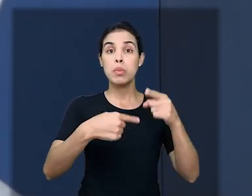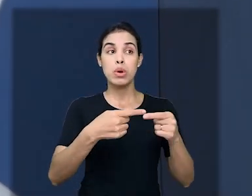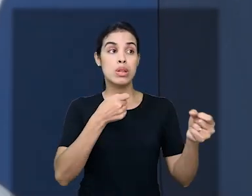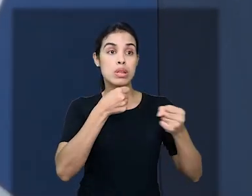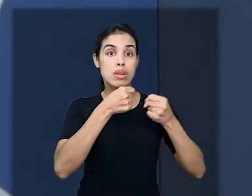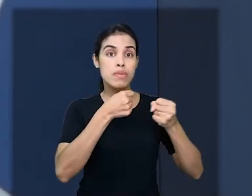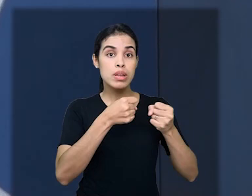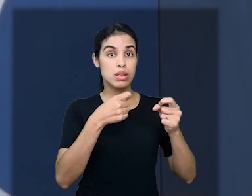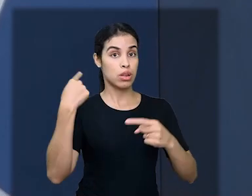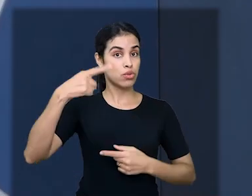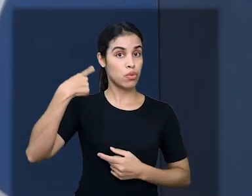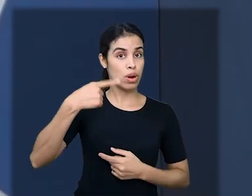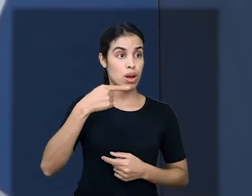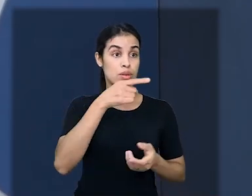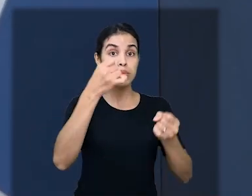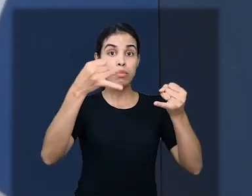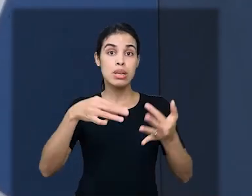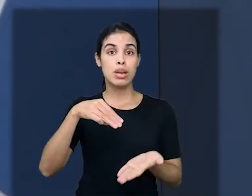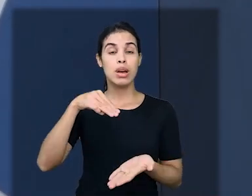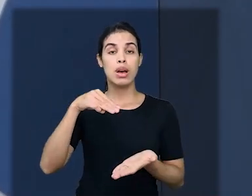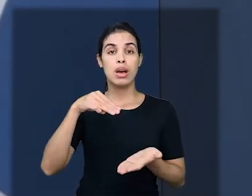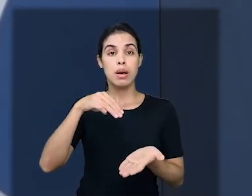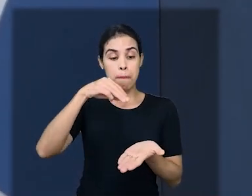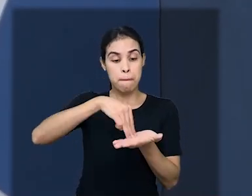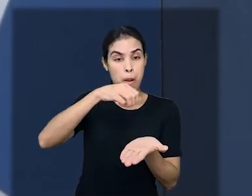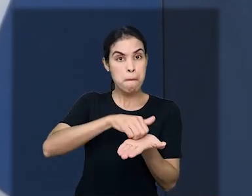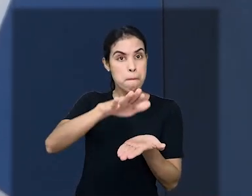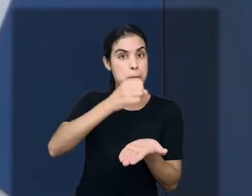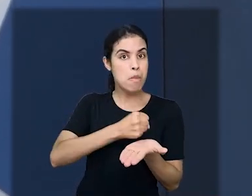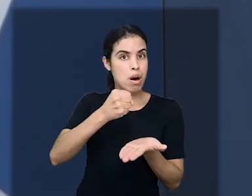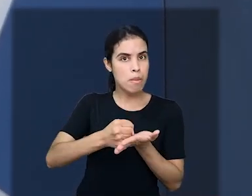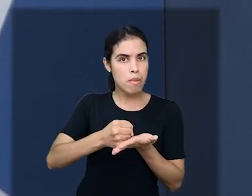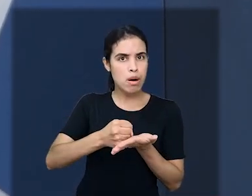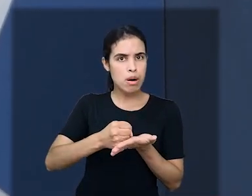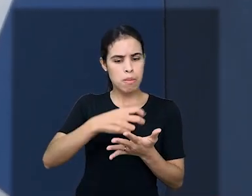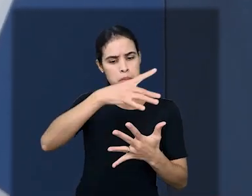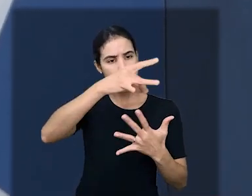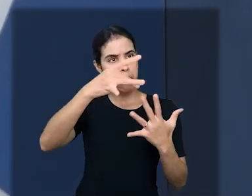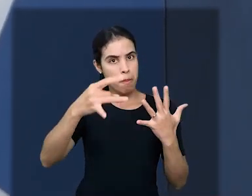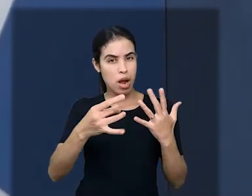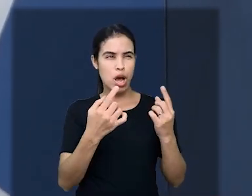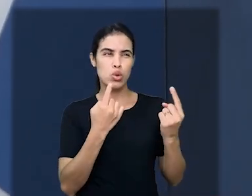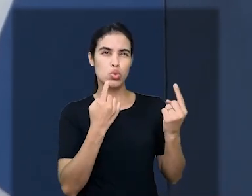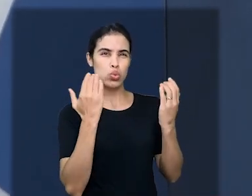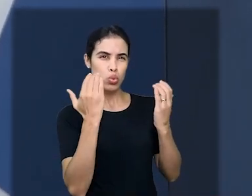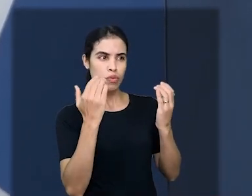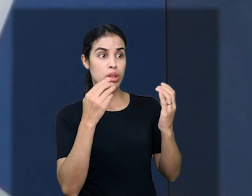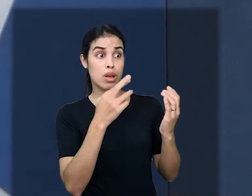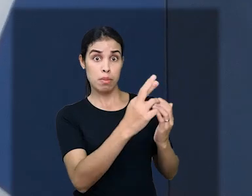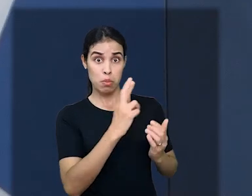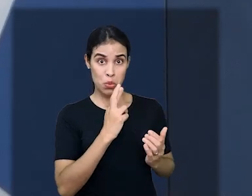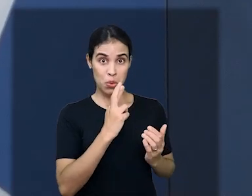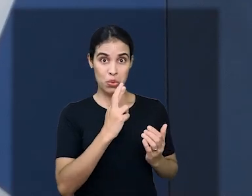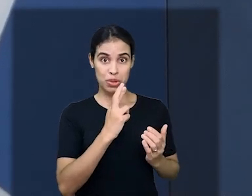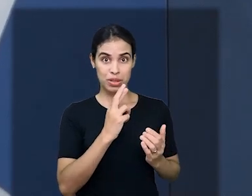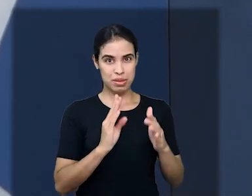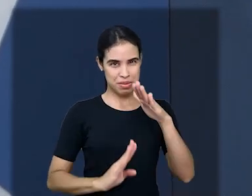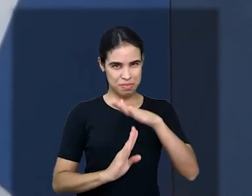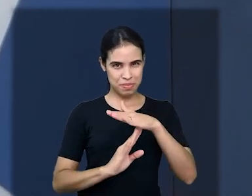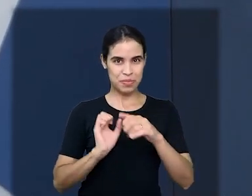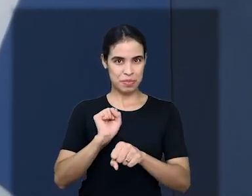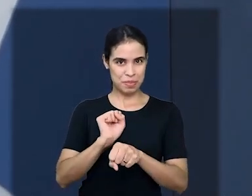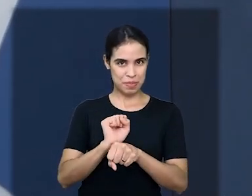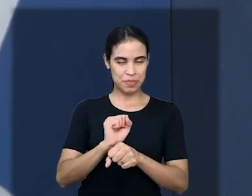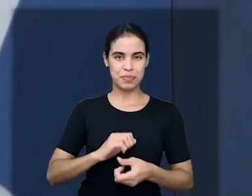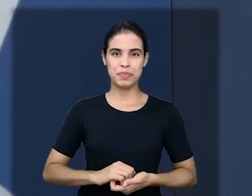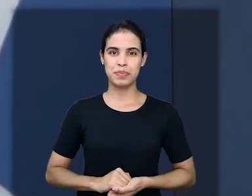advogado Leopoldo Siqueira fala sobre a dispensa por justa causa e suas implicações práticas. Vamos tirar dúvidas sobre o assunto. É só uma